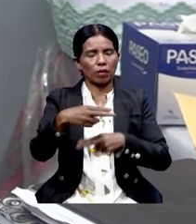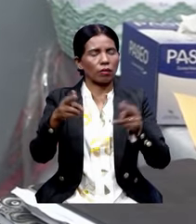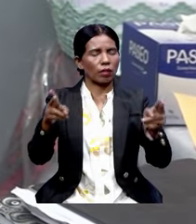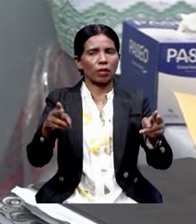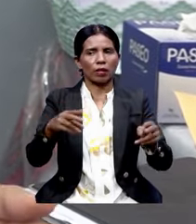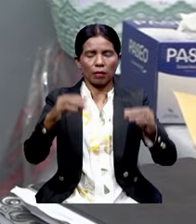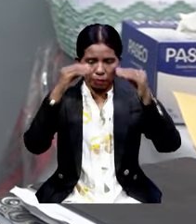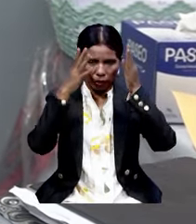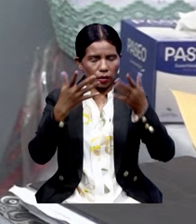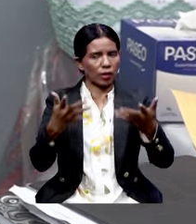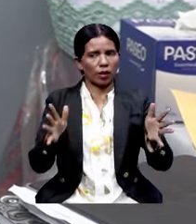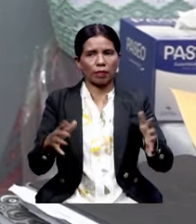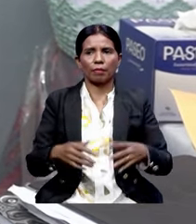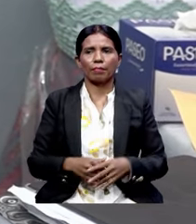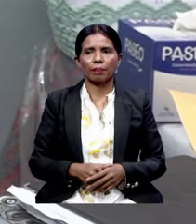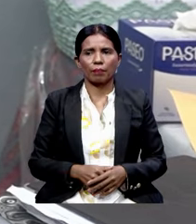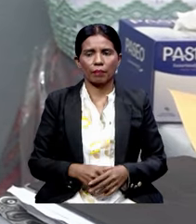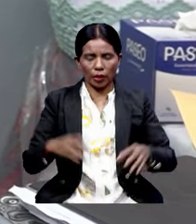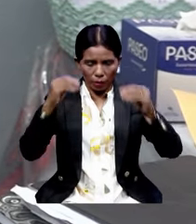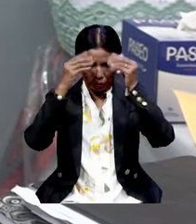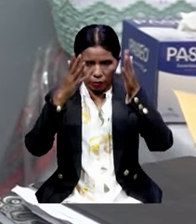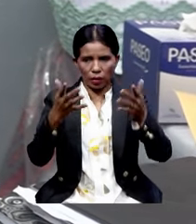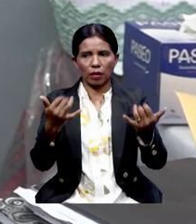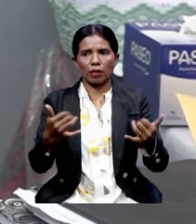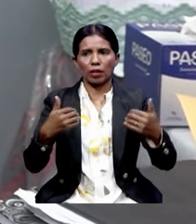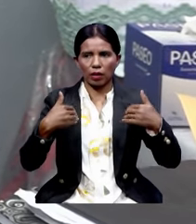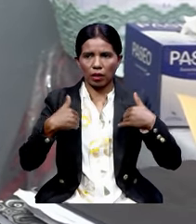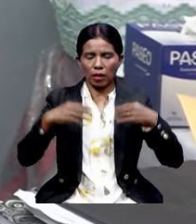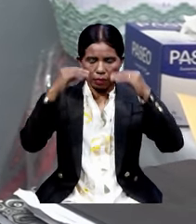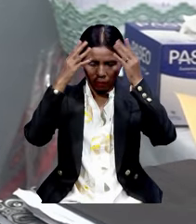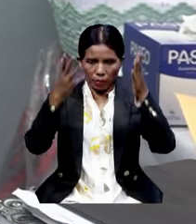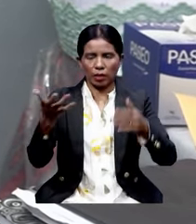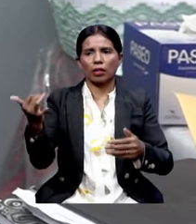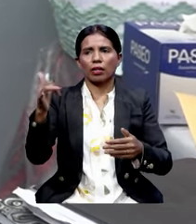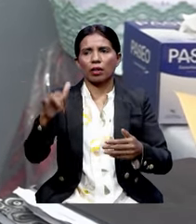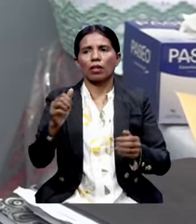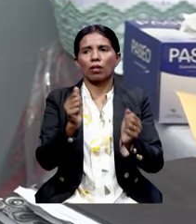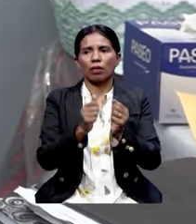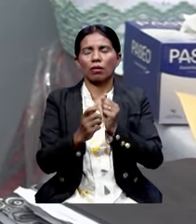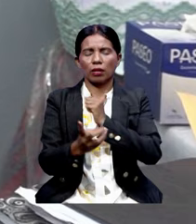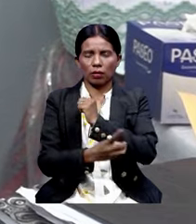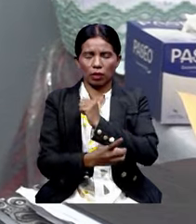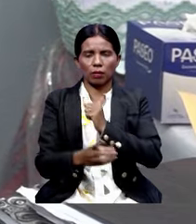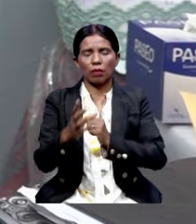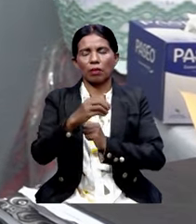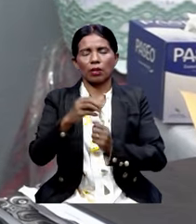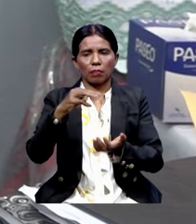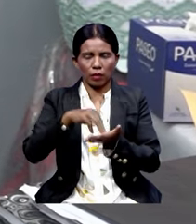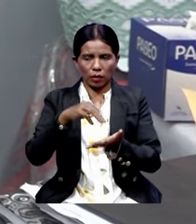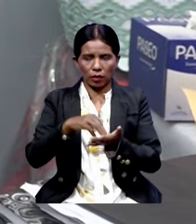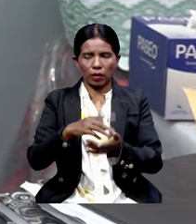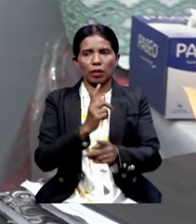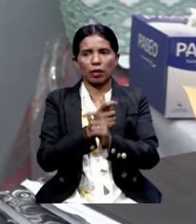salah emalaya, profesor selaya. Profesor sendiri maka agor ia dadak ni, profesor sendiri maka honi disiplina rasi. For example, nanti